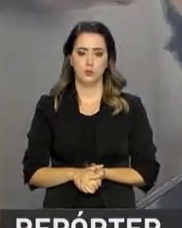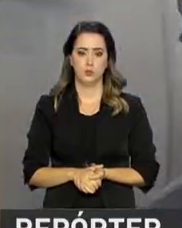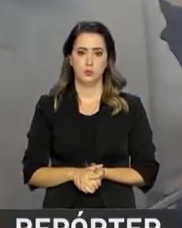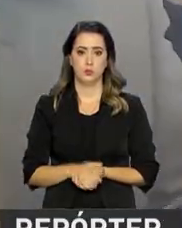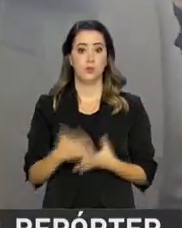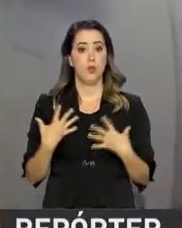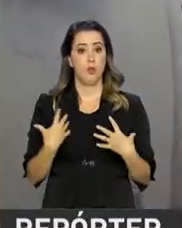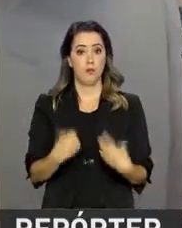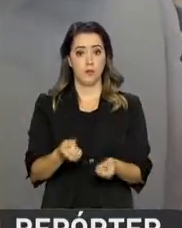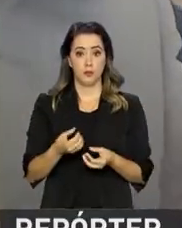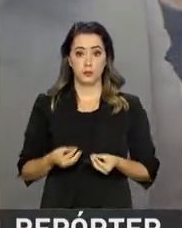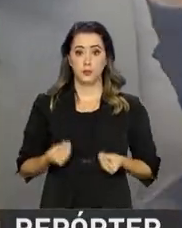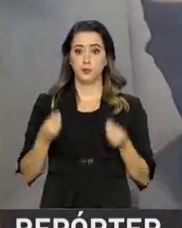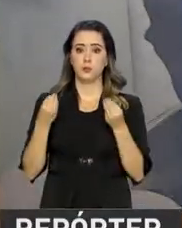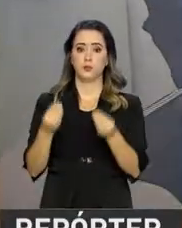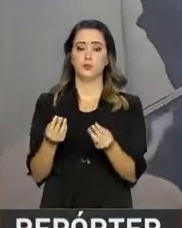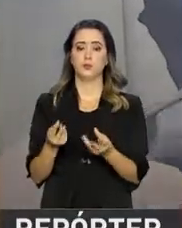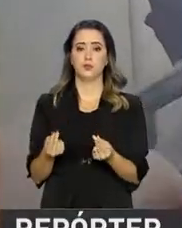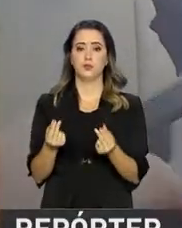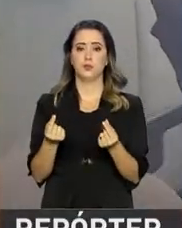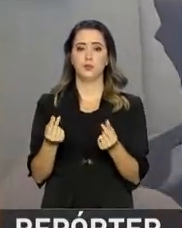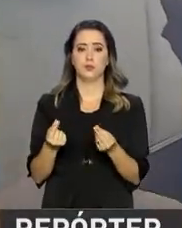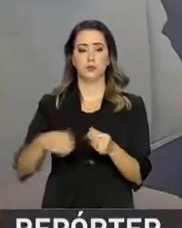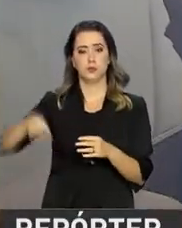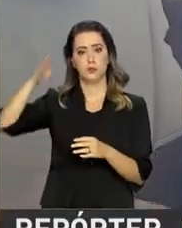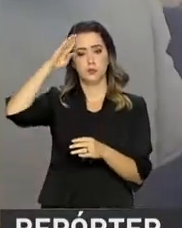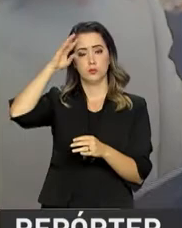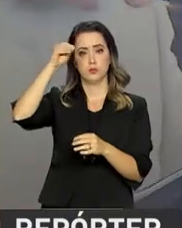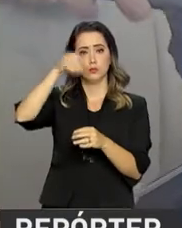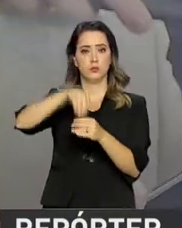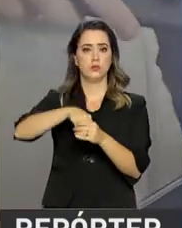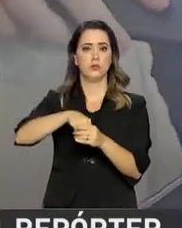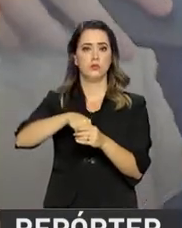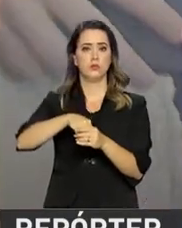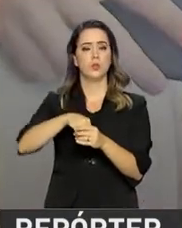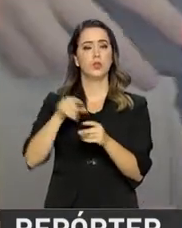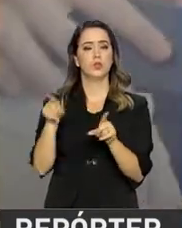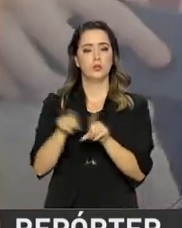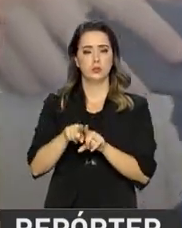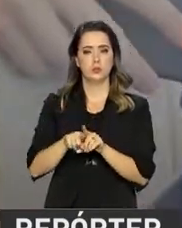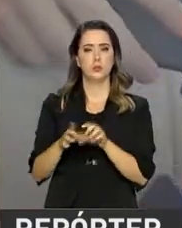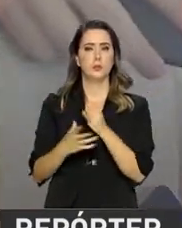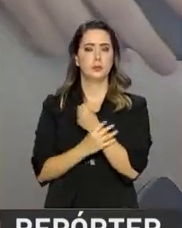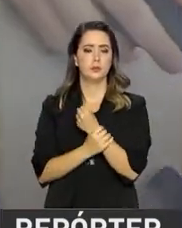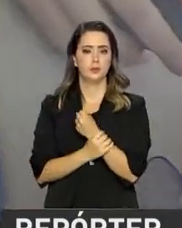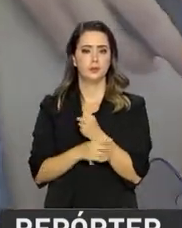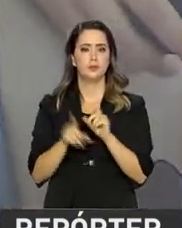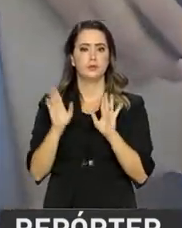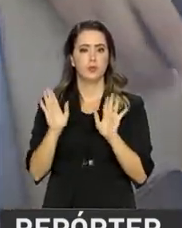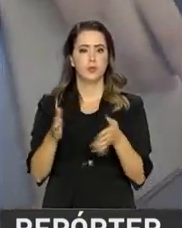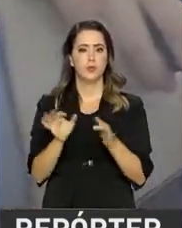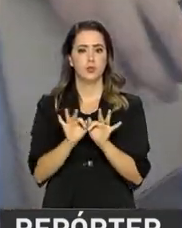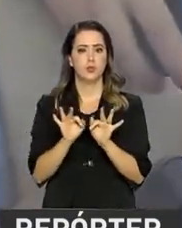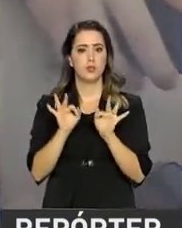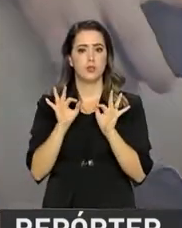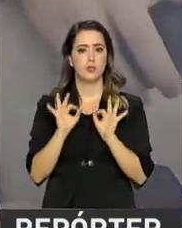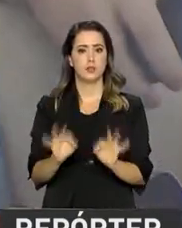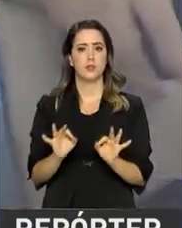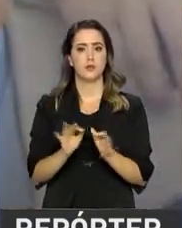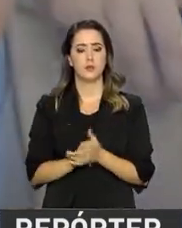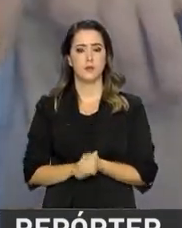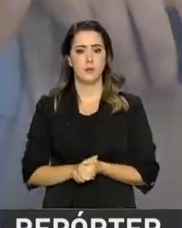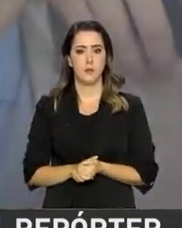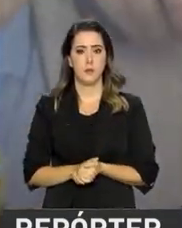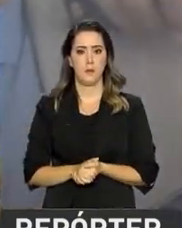Nós vamos garantir recursos para a intervenção no Rio de Janeiro e vamos garantir recursos para a segurança. Isso já está definido e assegurado.